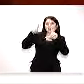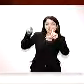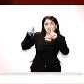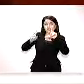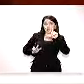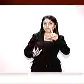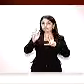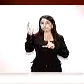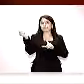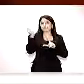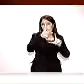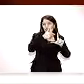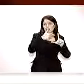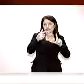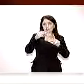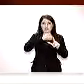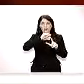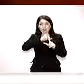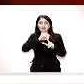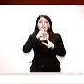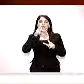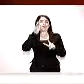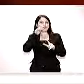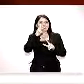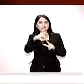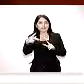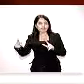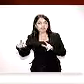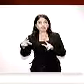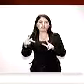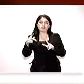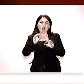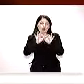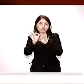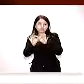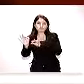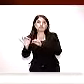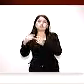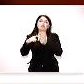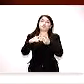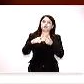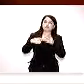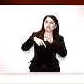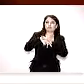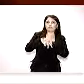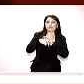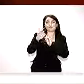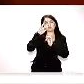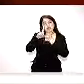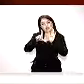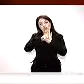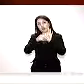Servidores Municipais sendo que tanto a a elevação dos subsídios contos doos salários se fez por meio de